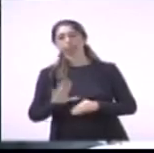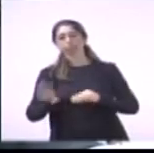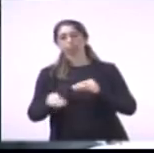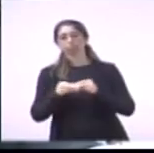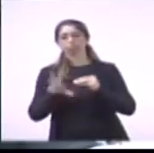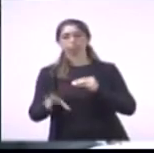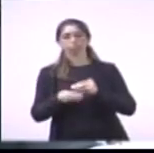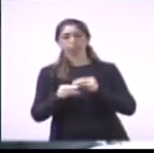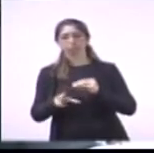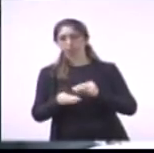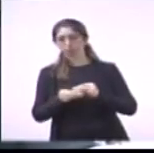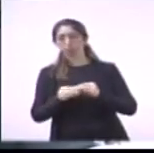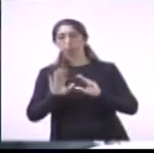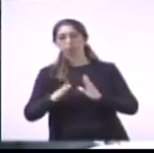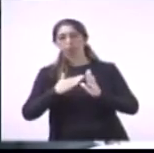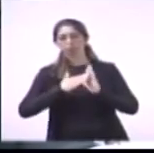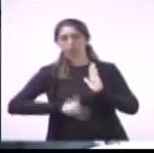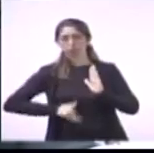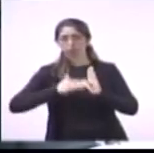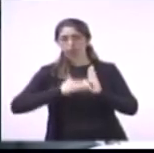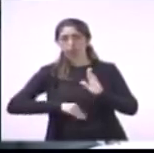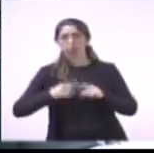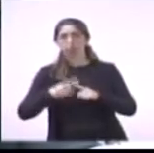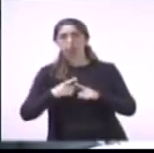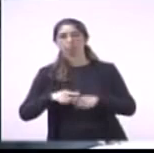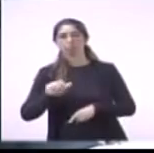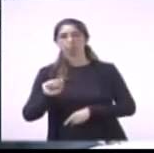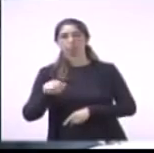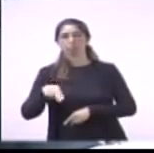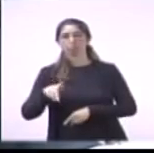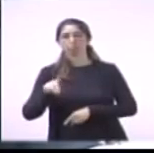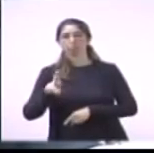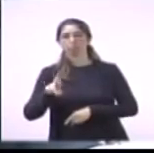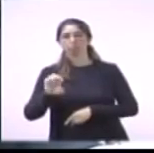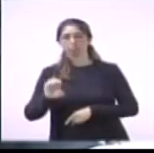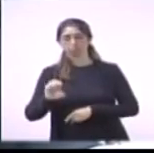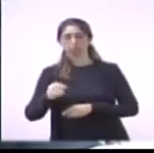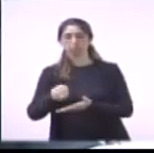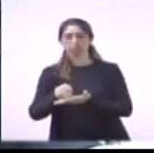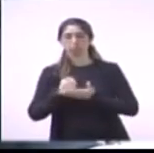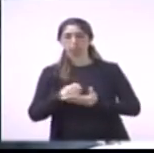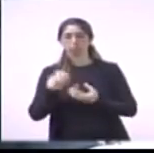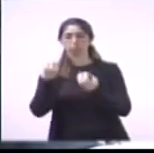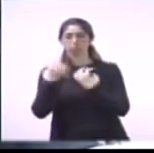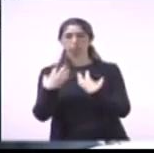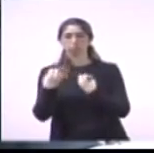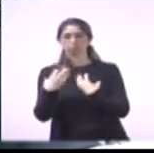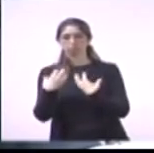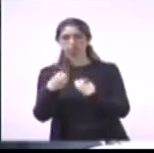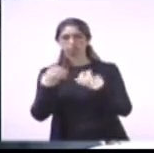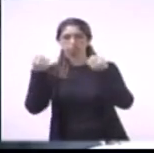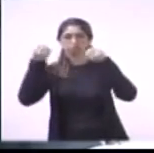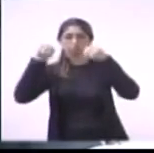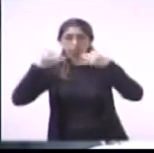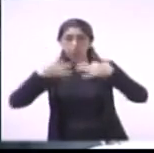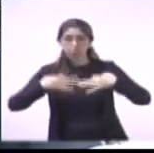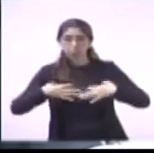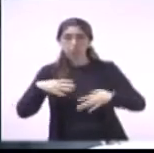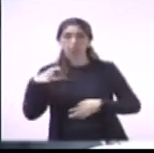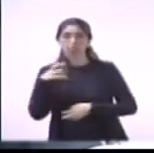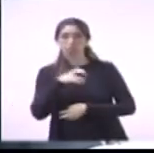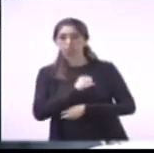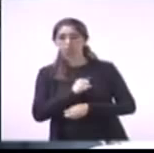tiradas, né, apontadas pelo André. E também o parabéns pelo rápido